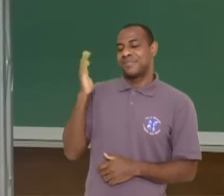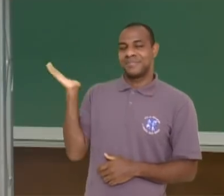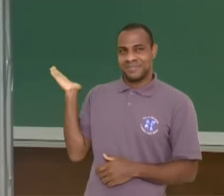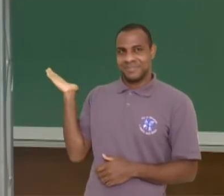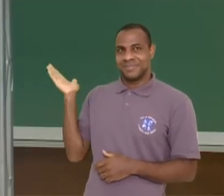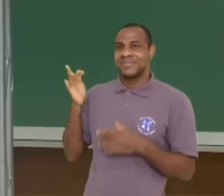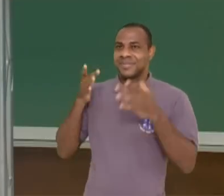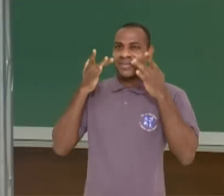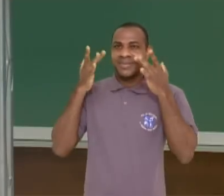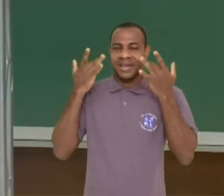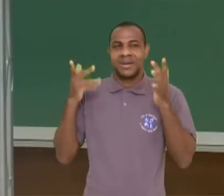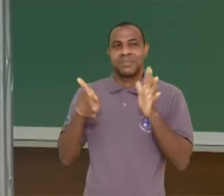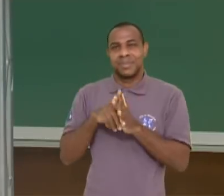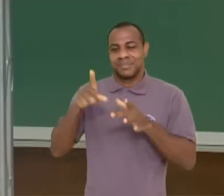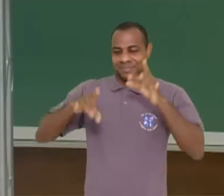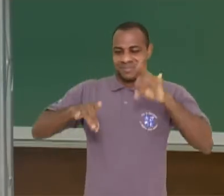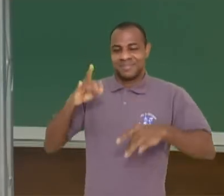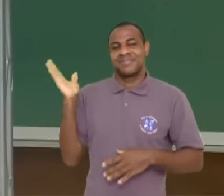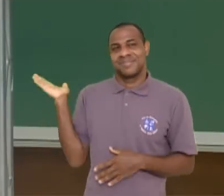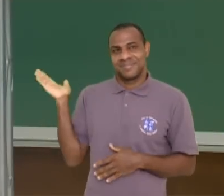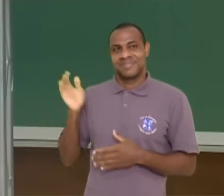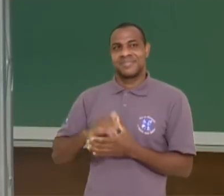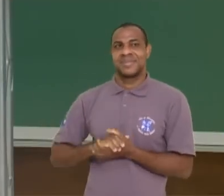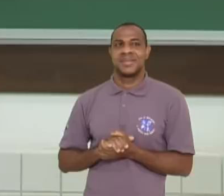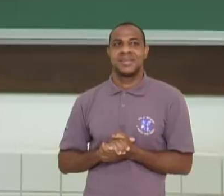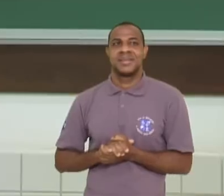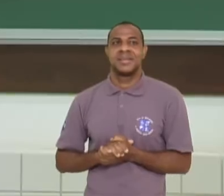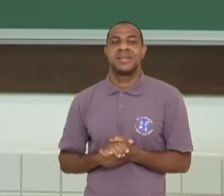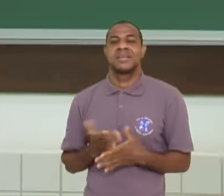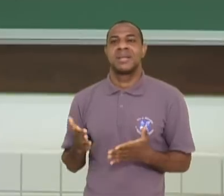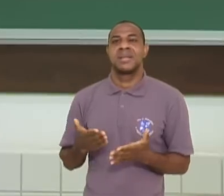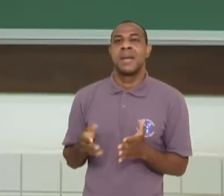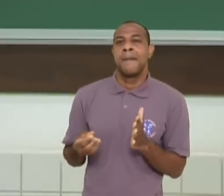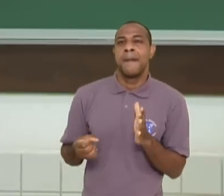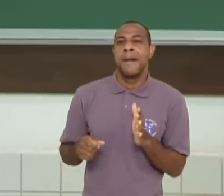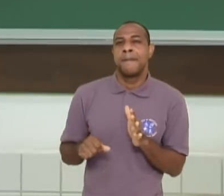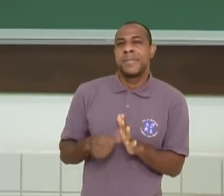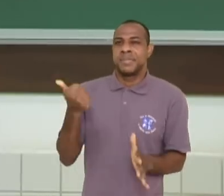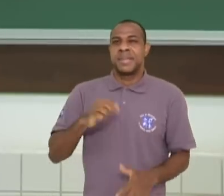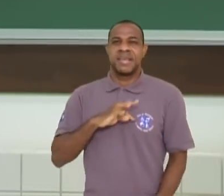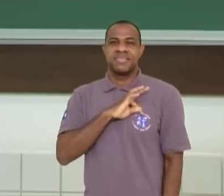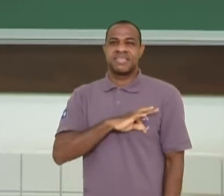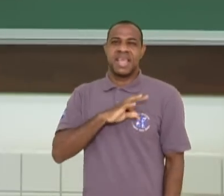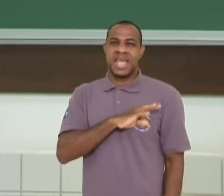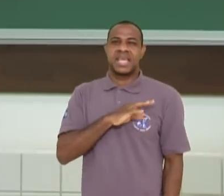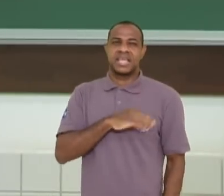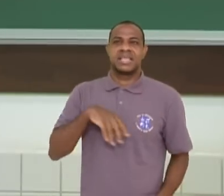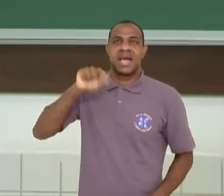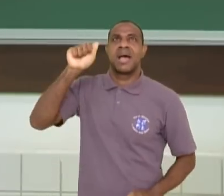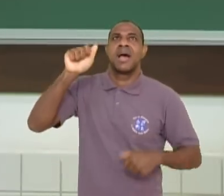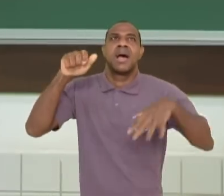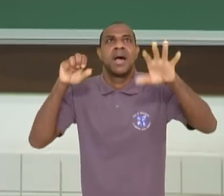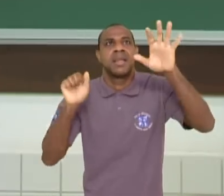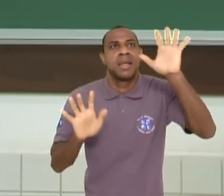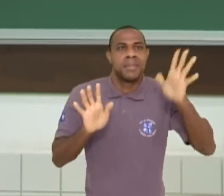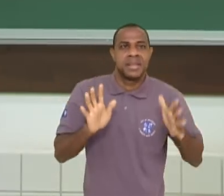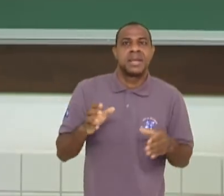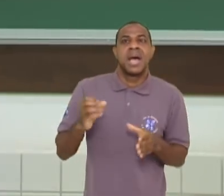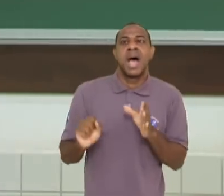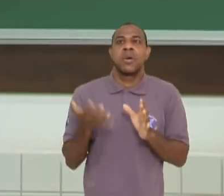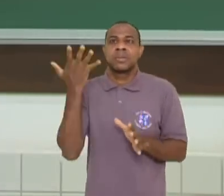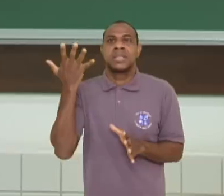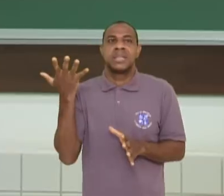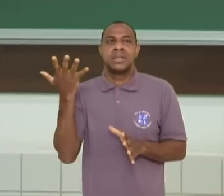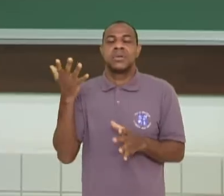ela origina-se no teatro grego, né? Então, as primeiras técnicas da mímica vem do teatro grego. Resposta